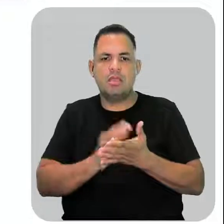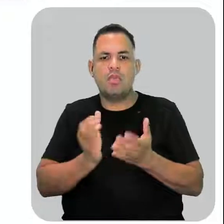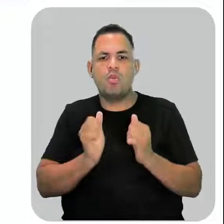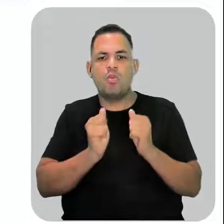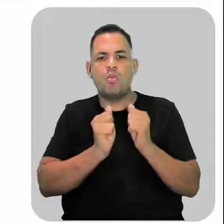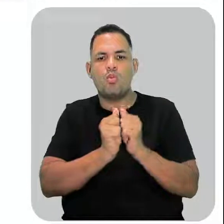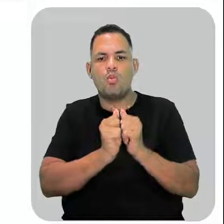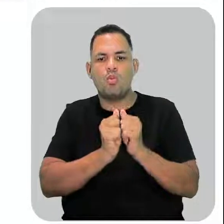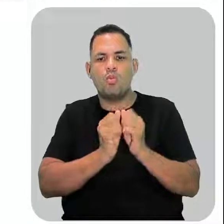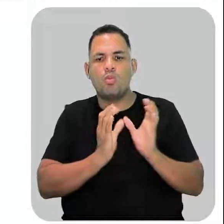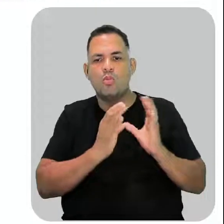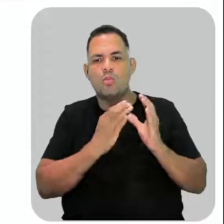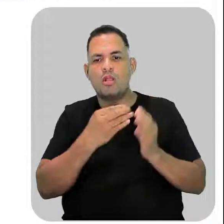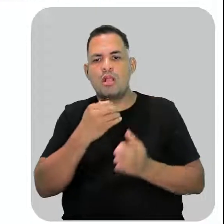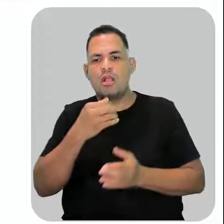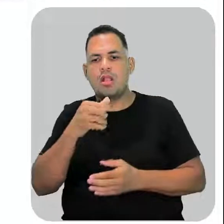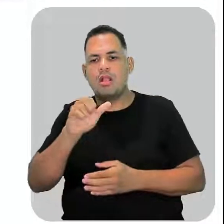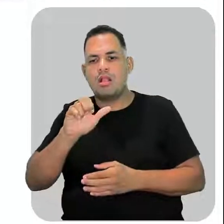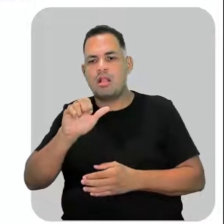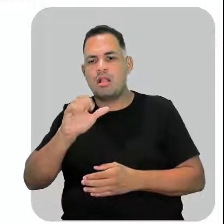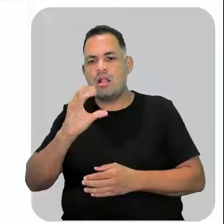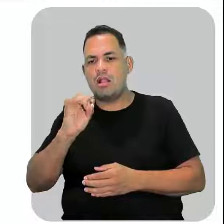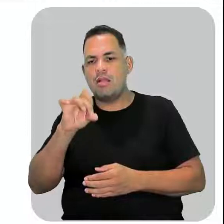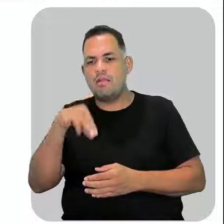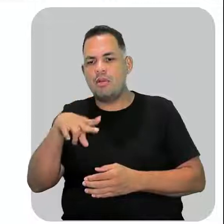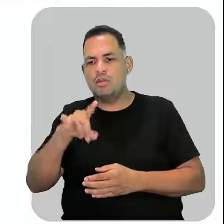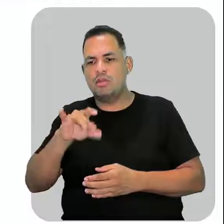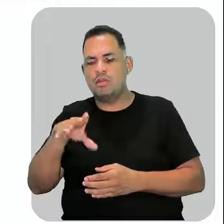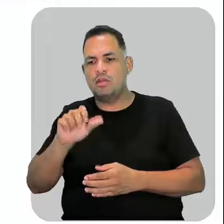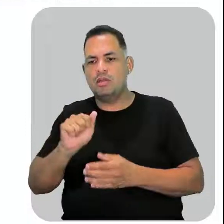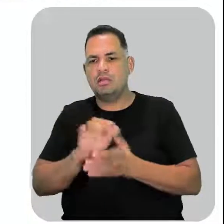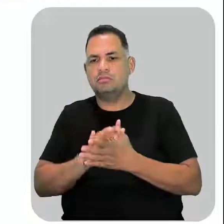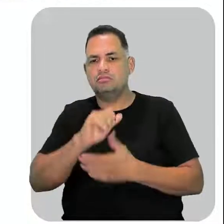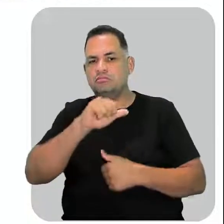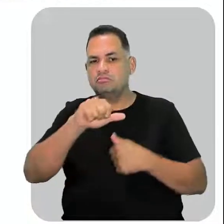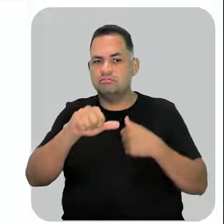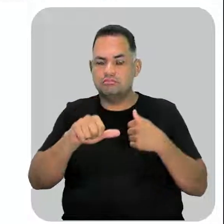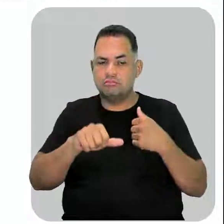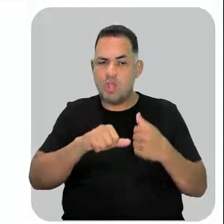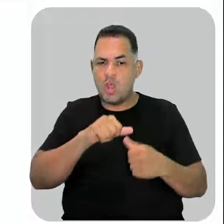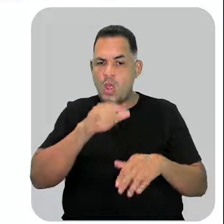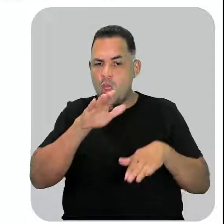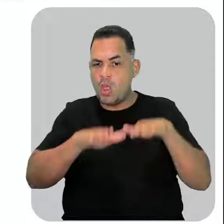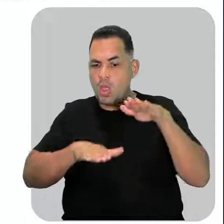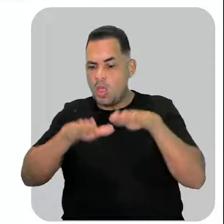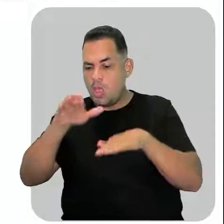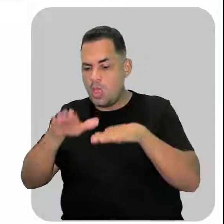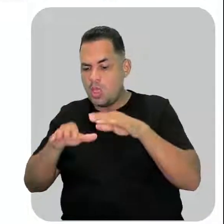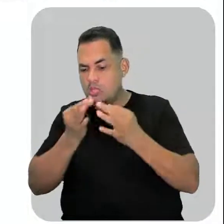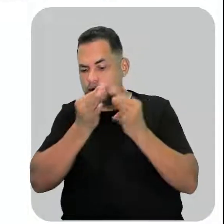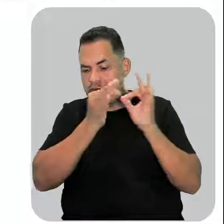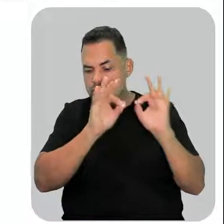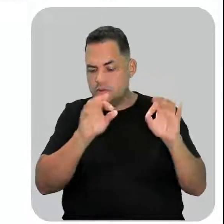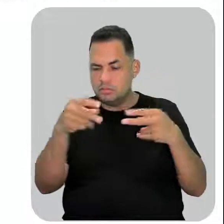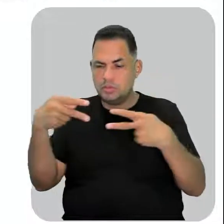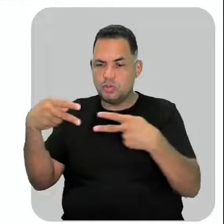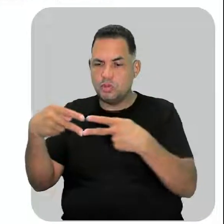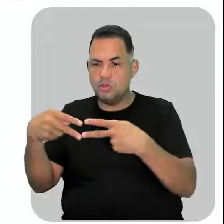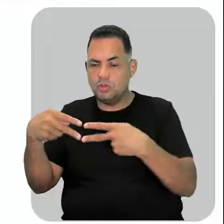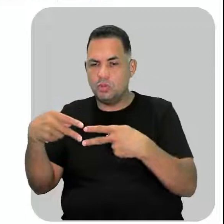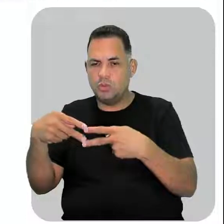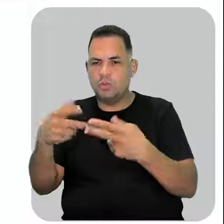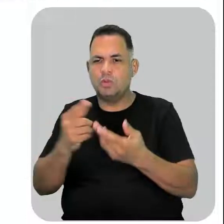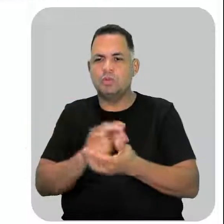grupos carbonila. Ocorrência de alternância entre ligação simples e ligação dupla e uma